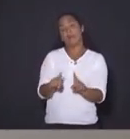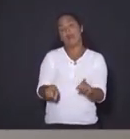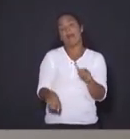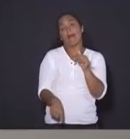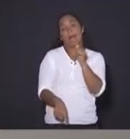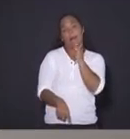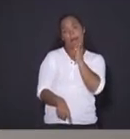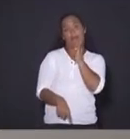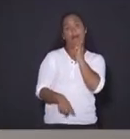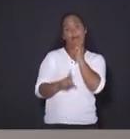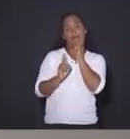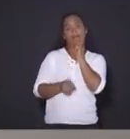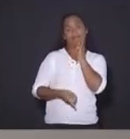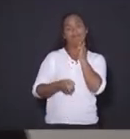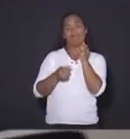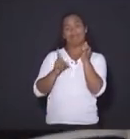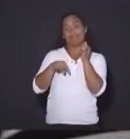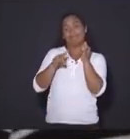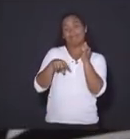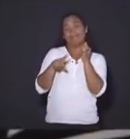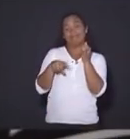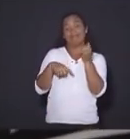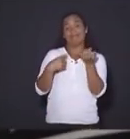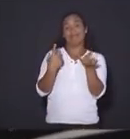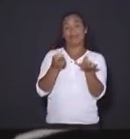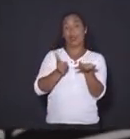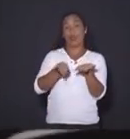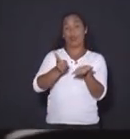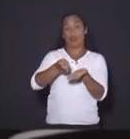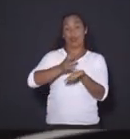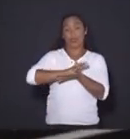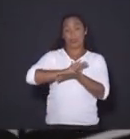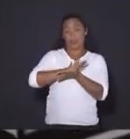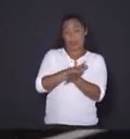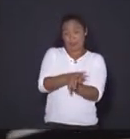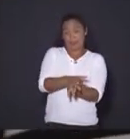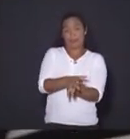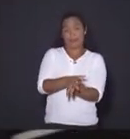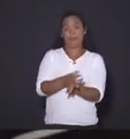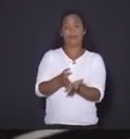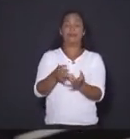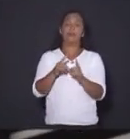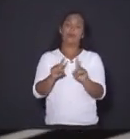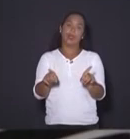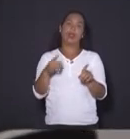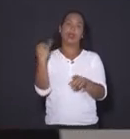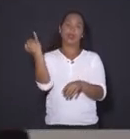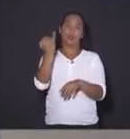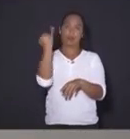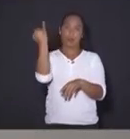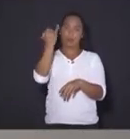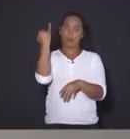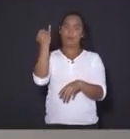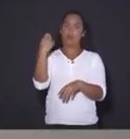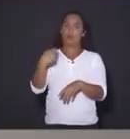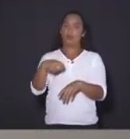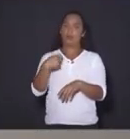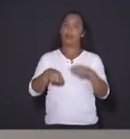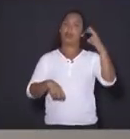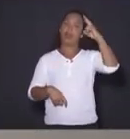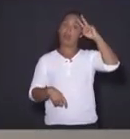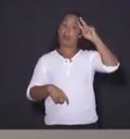carregamos na nossa estrutura à sismo e por isso é muito importante que esse reconhecimento